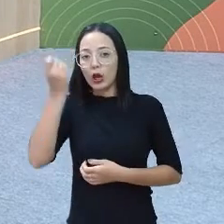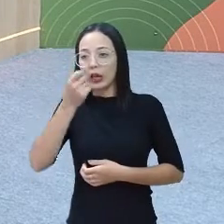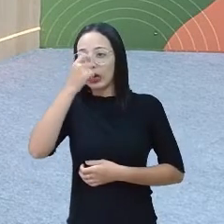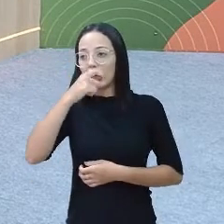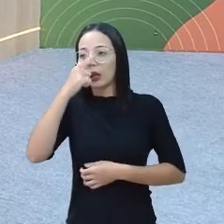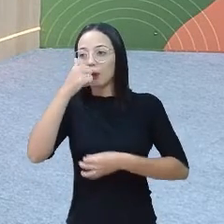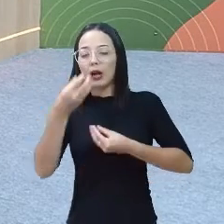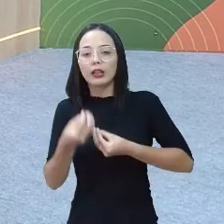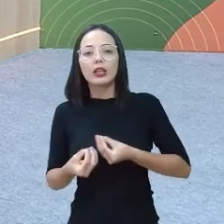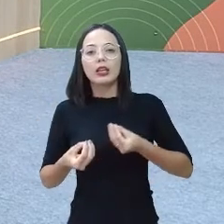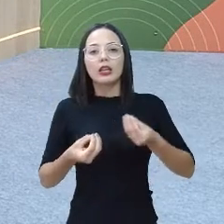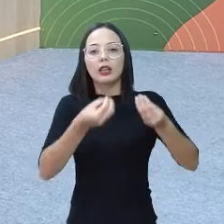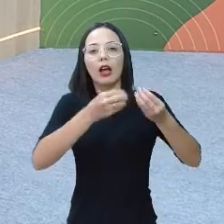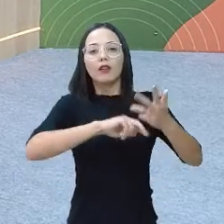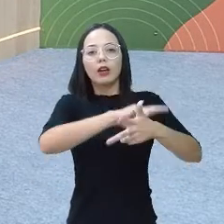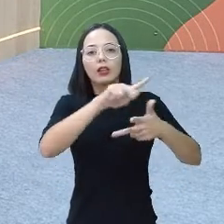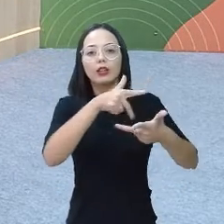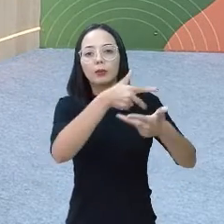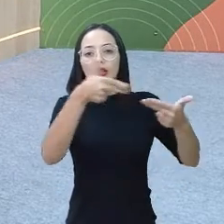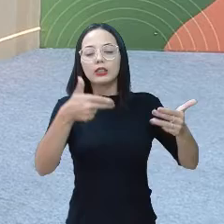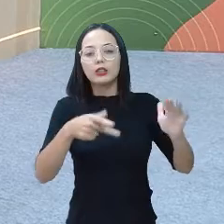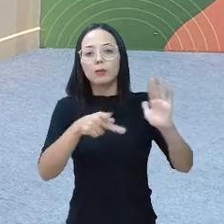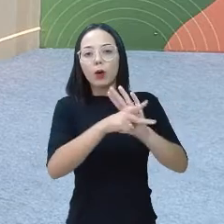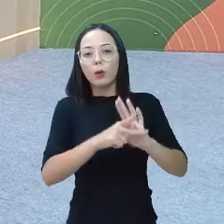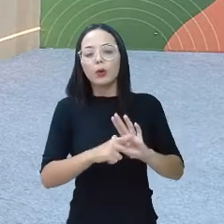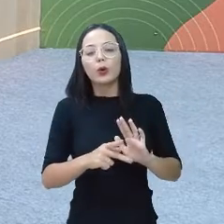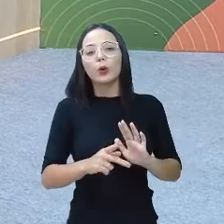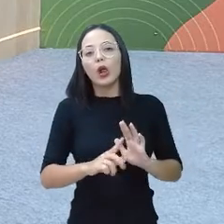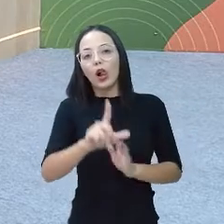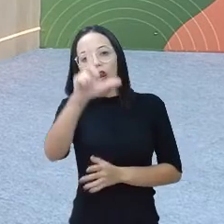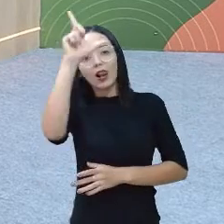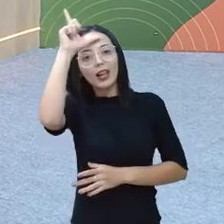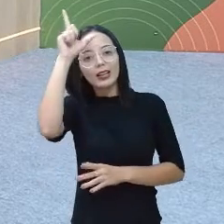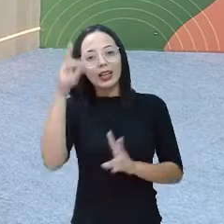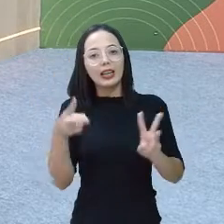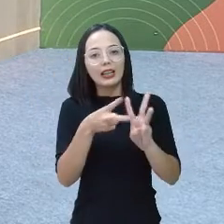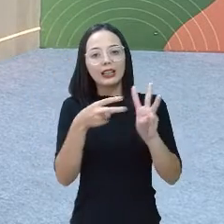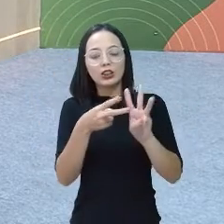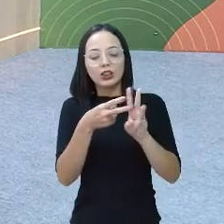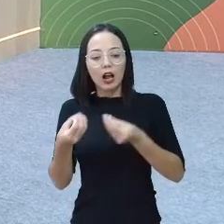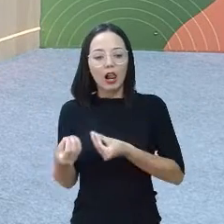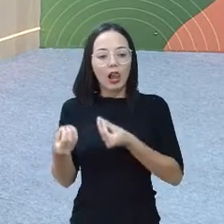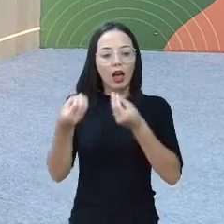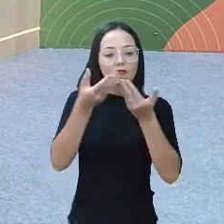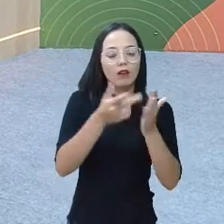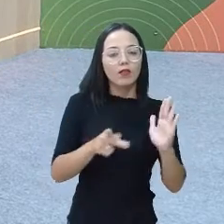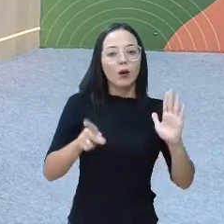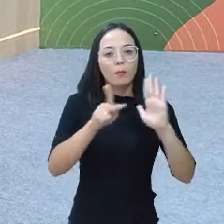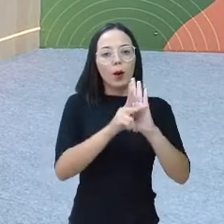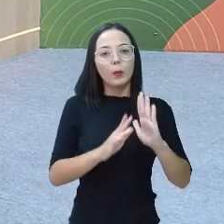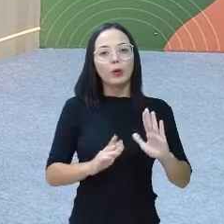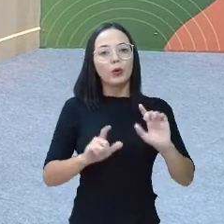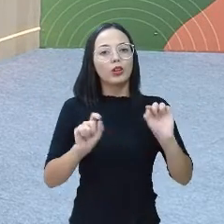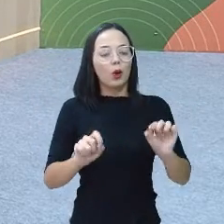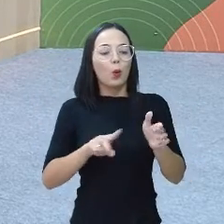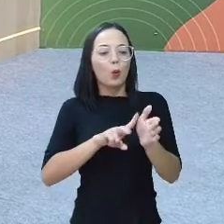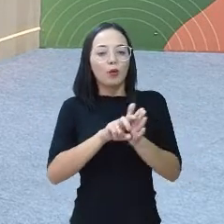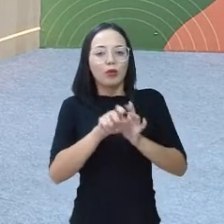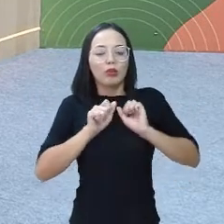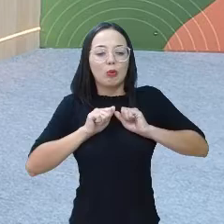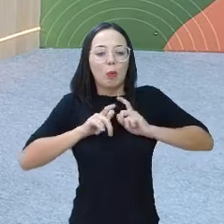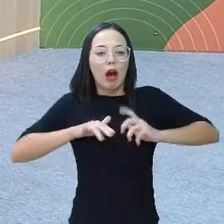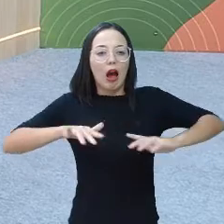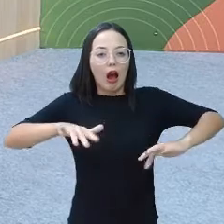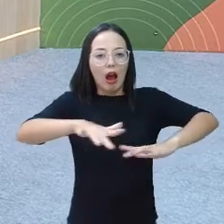e dava de presente, né, para um desses chefes indígenas, ele levava aquilo ali para a aldeia e lá o vírus se espalhava e